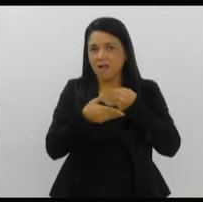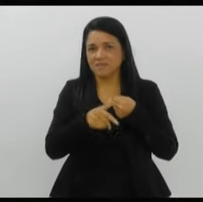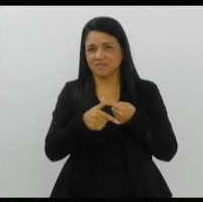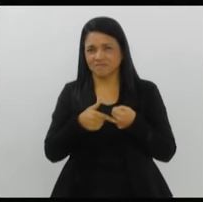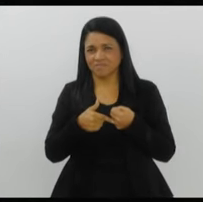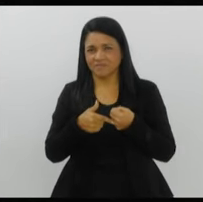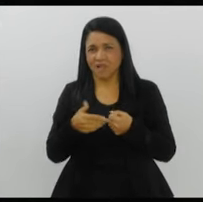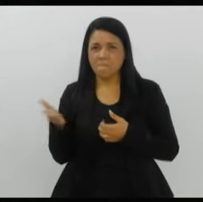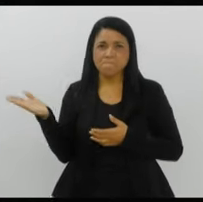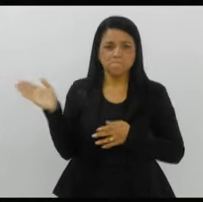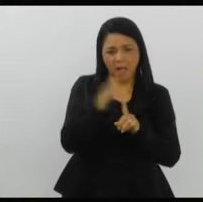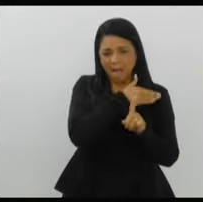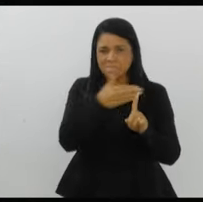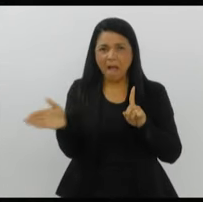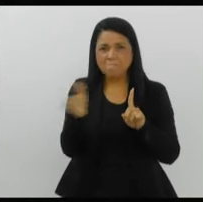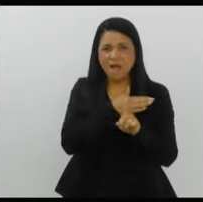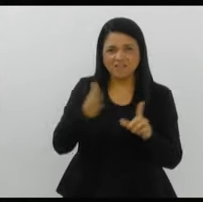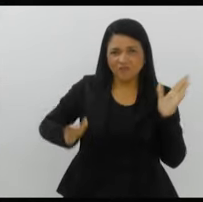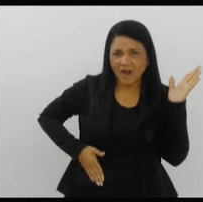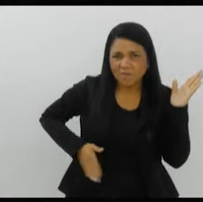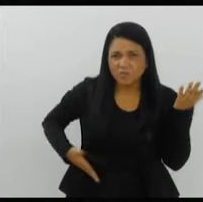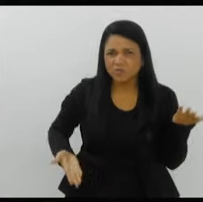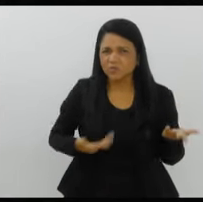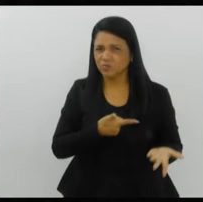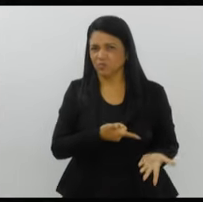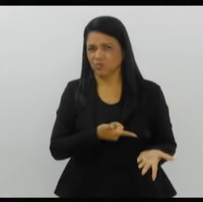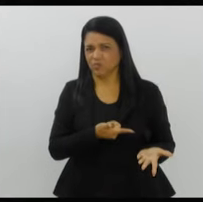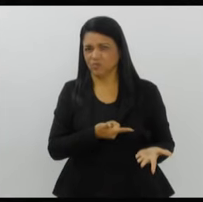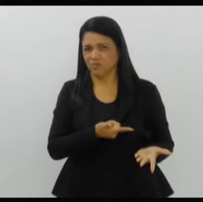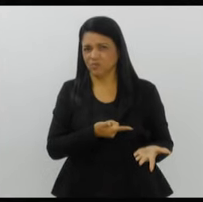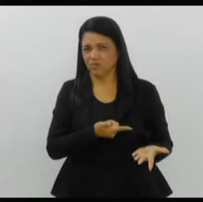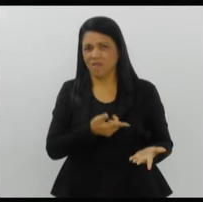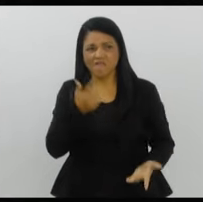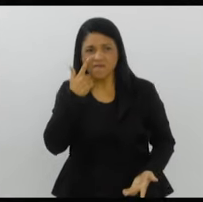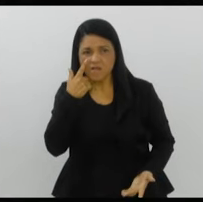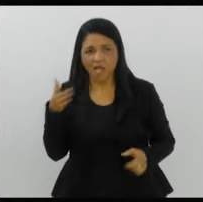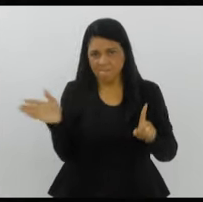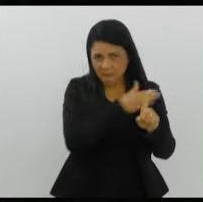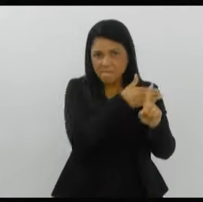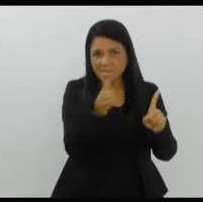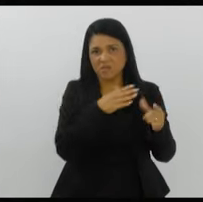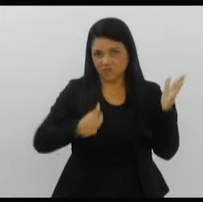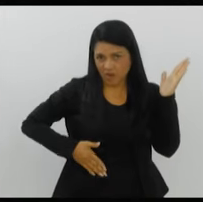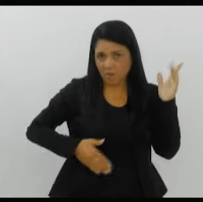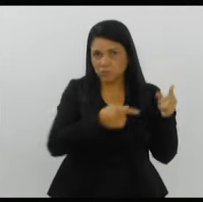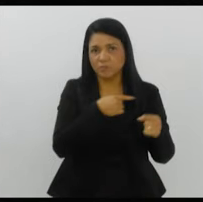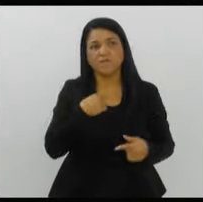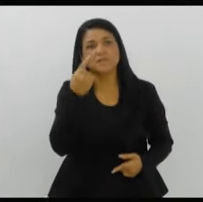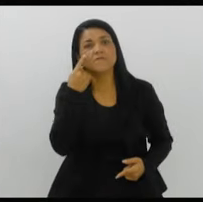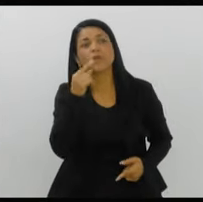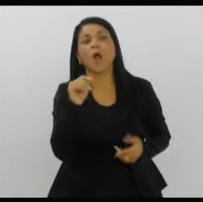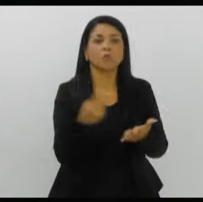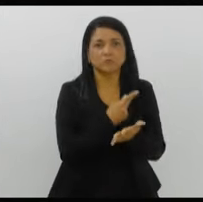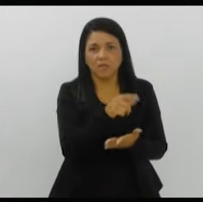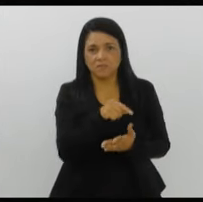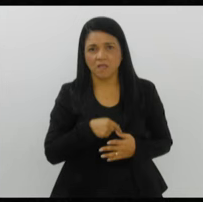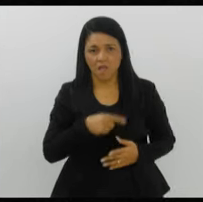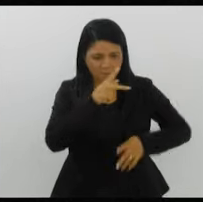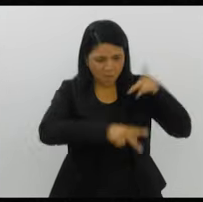tapa na cara desses vagabundos. Agora vai lá e dá um tapa na cara desse vagabundo para ver. Quem toma tapa na cara é a